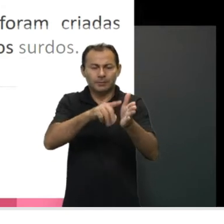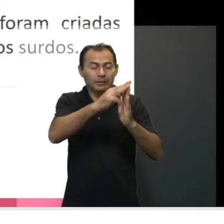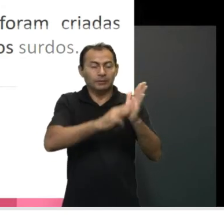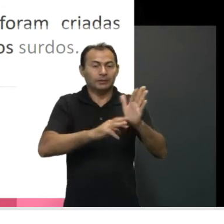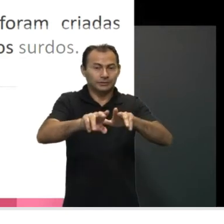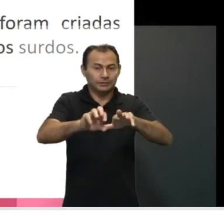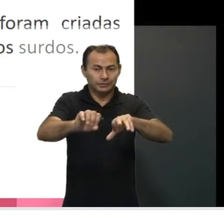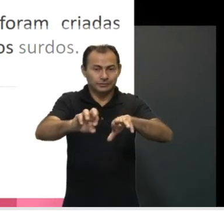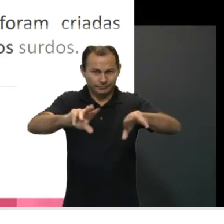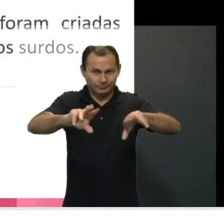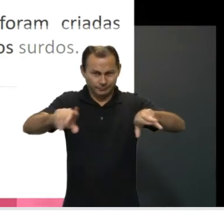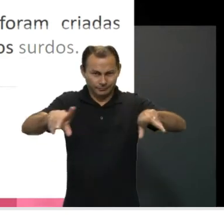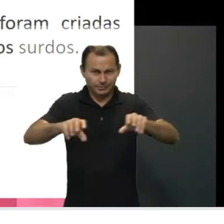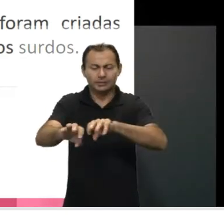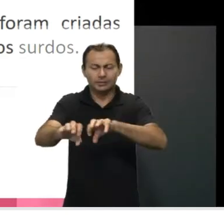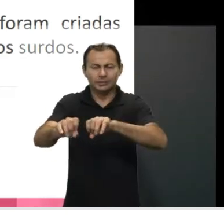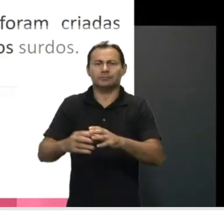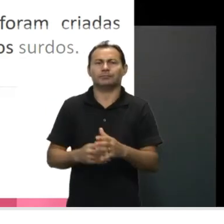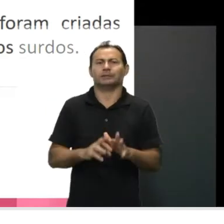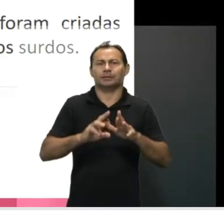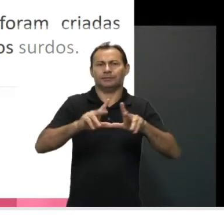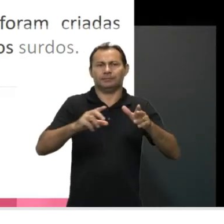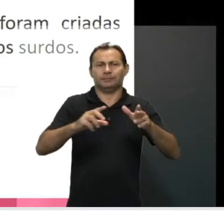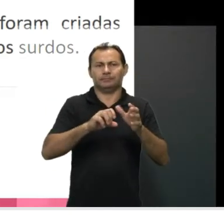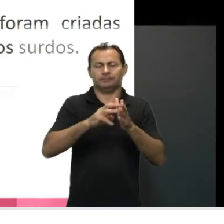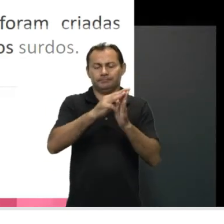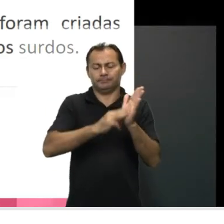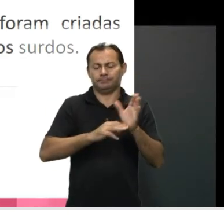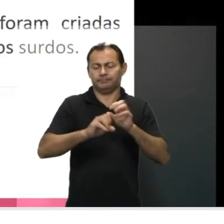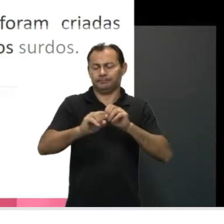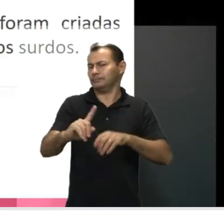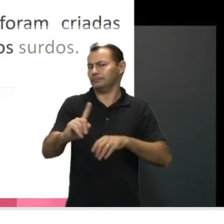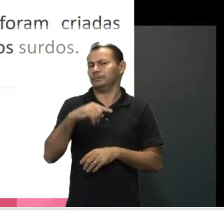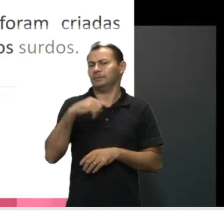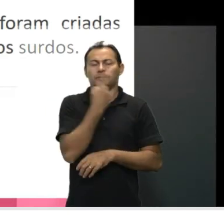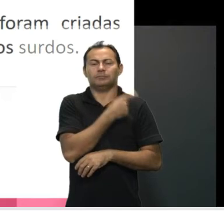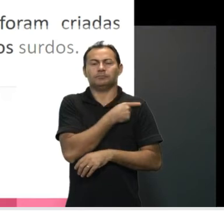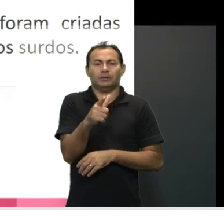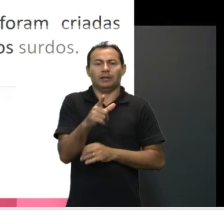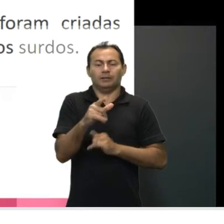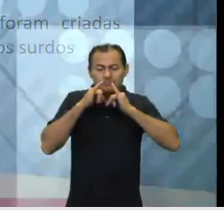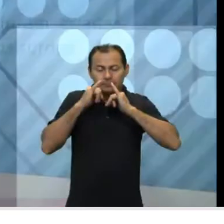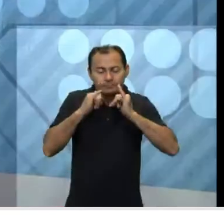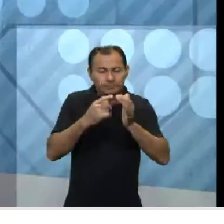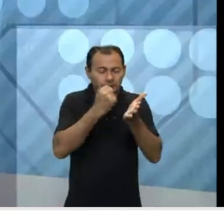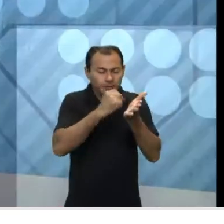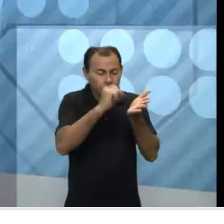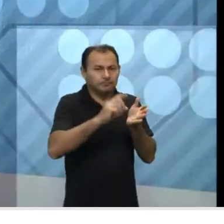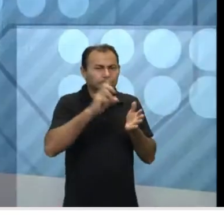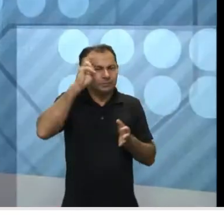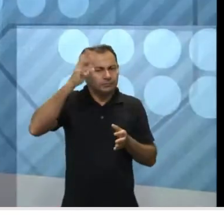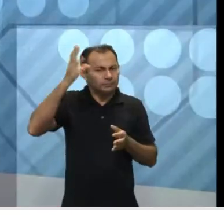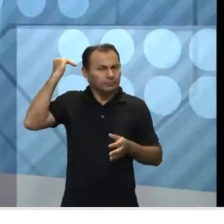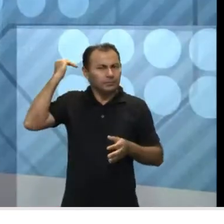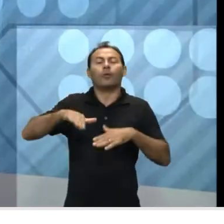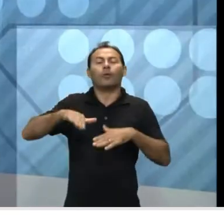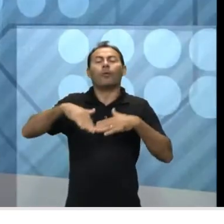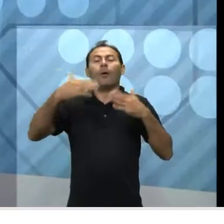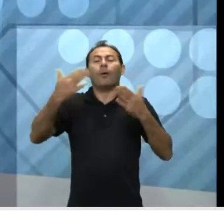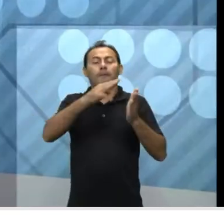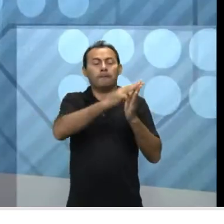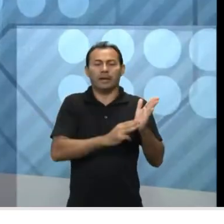ensino, nós não temos informações, registros históricos de qual método de ensino. Mas o que nós temos muito